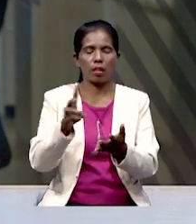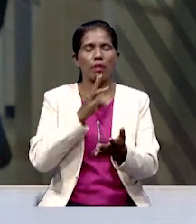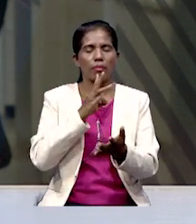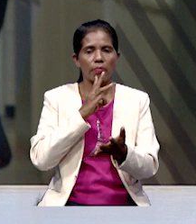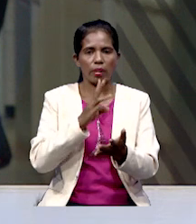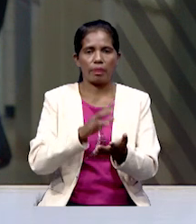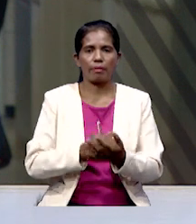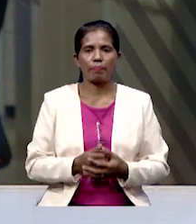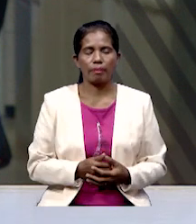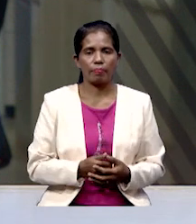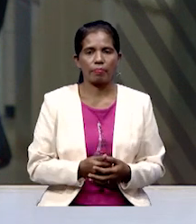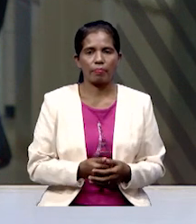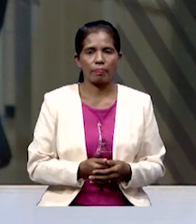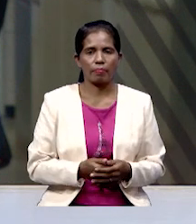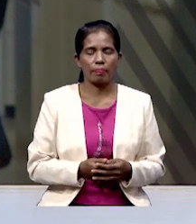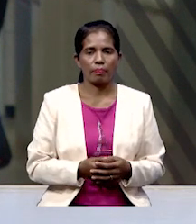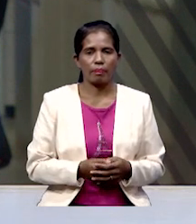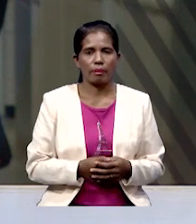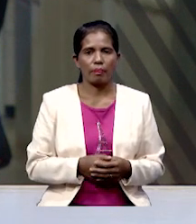Beteli.